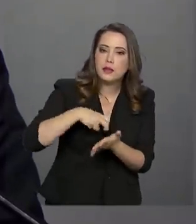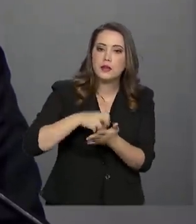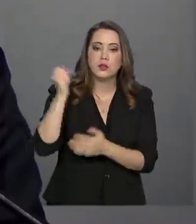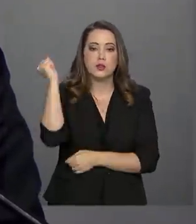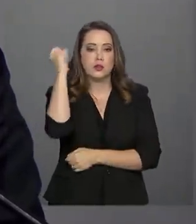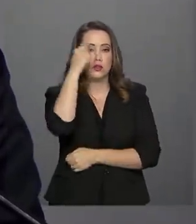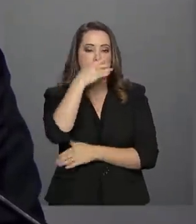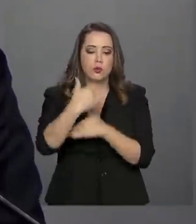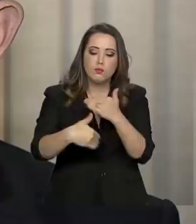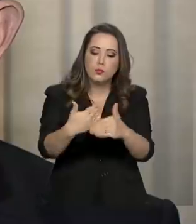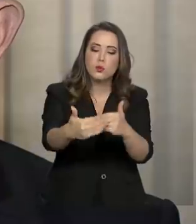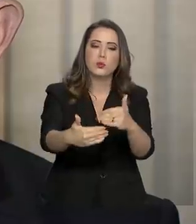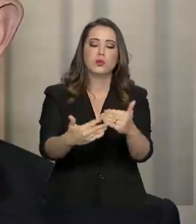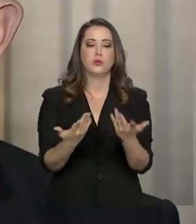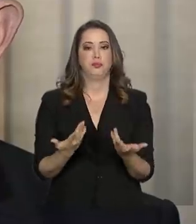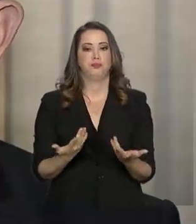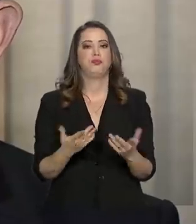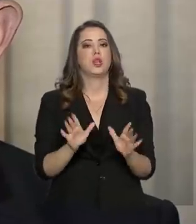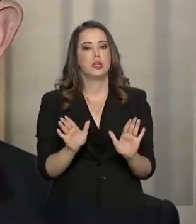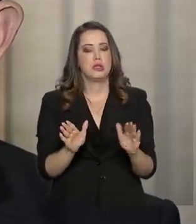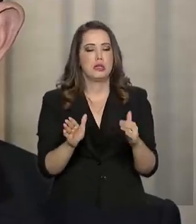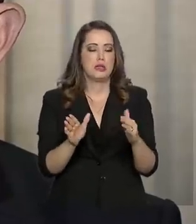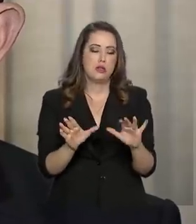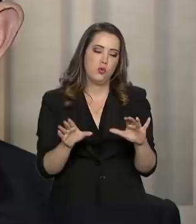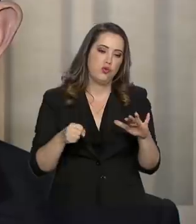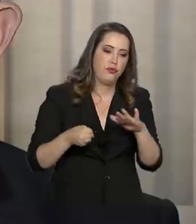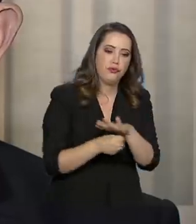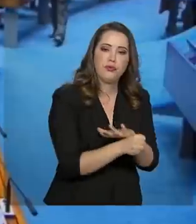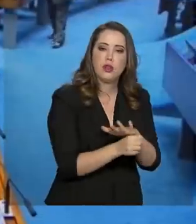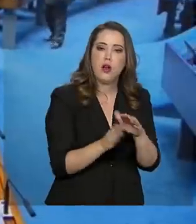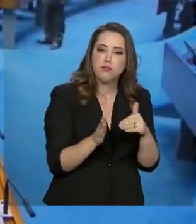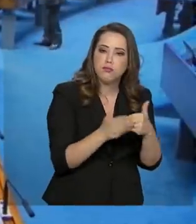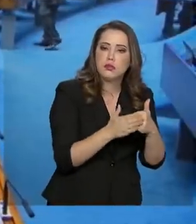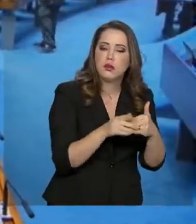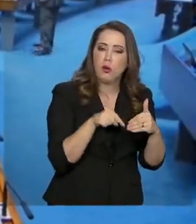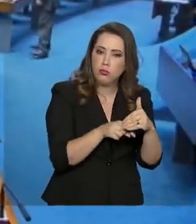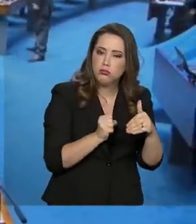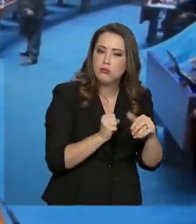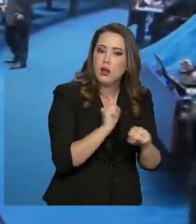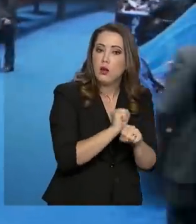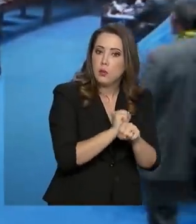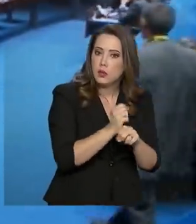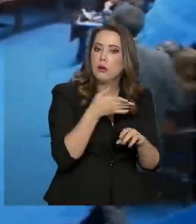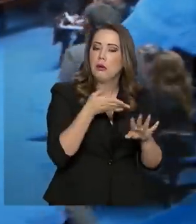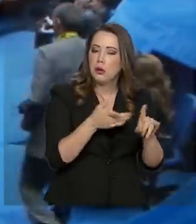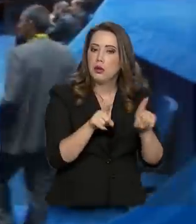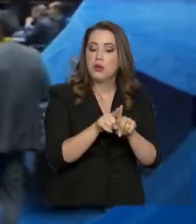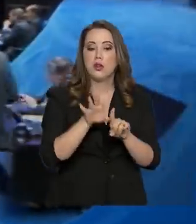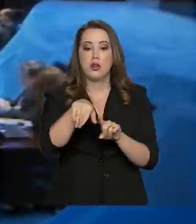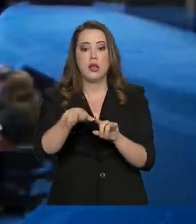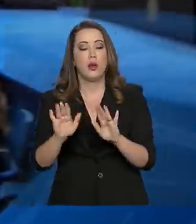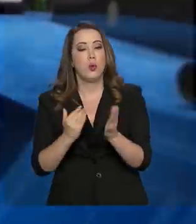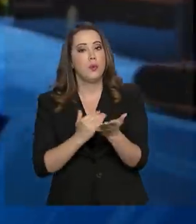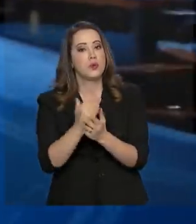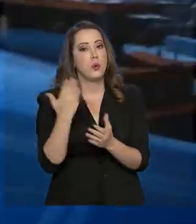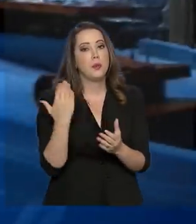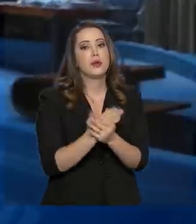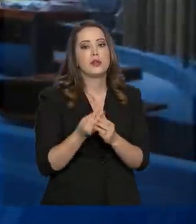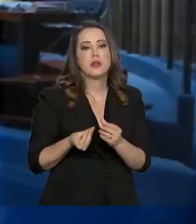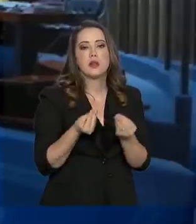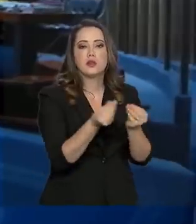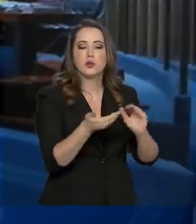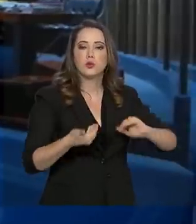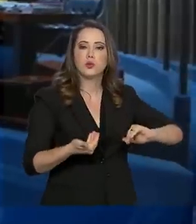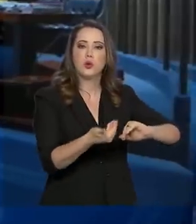progressão de regime o texto foi apresentado por moura no começo do ano e teve a tramitação encerrada em dezembro com a